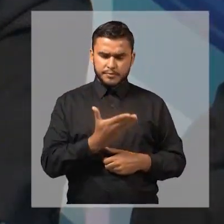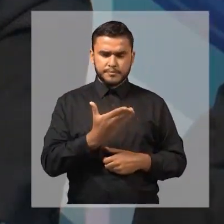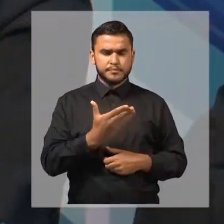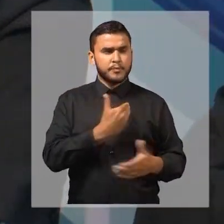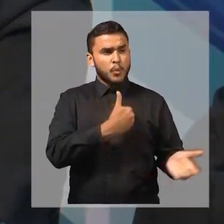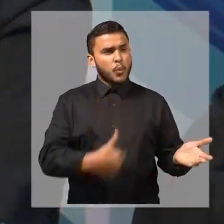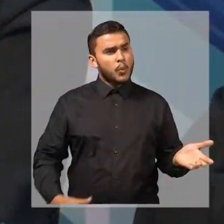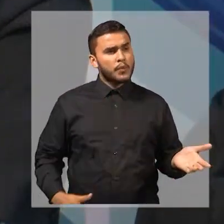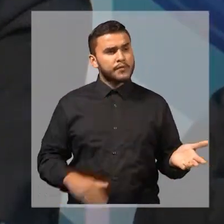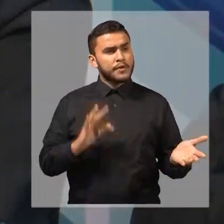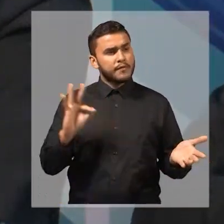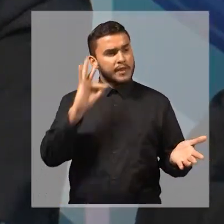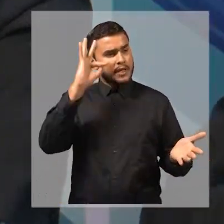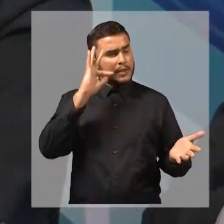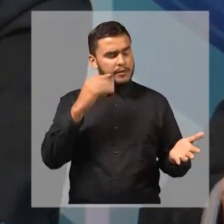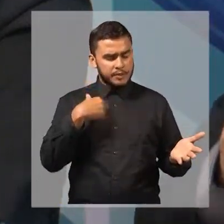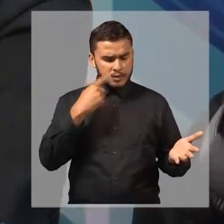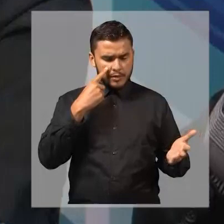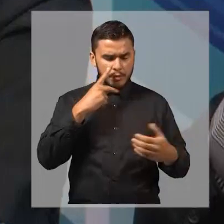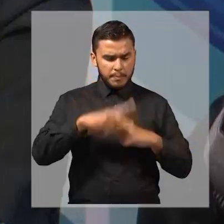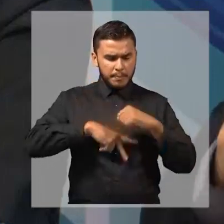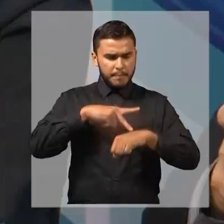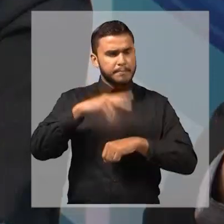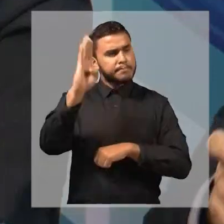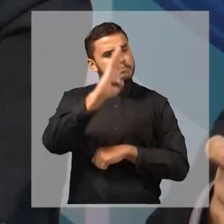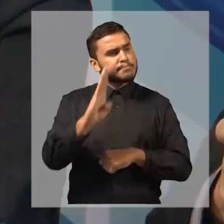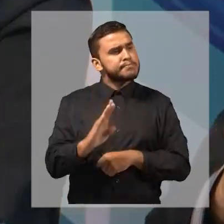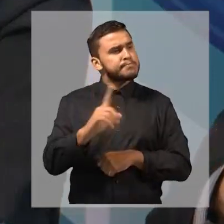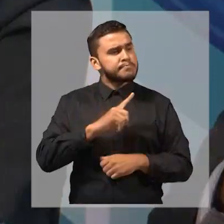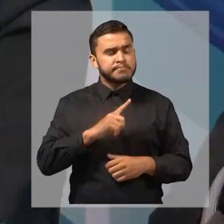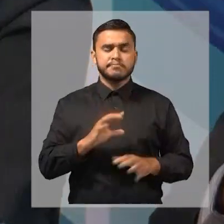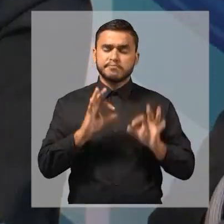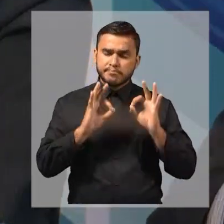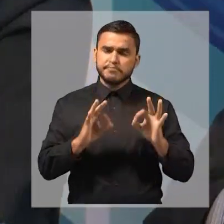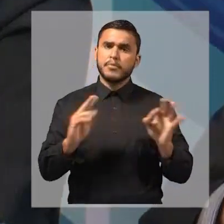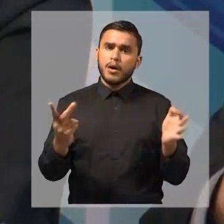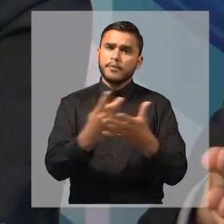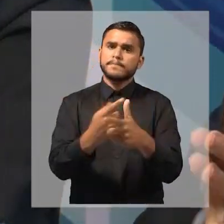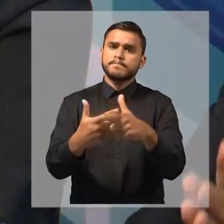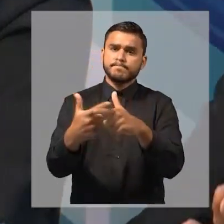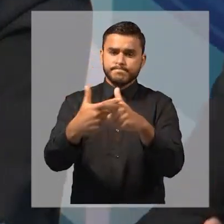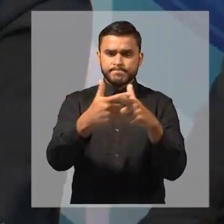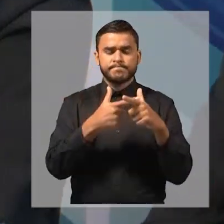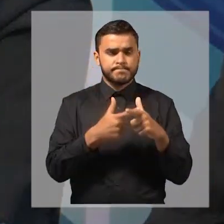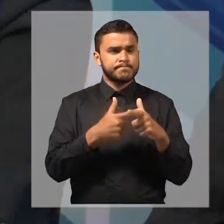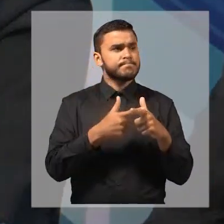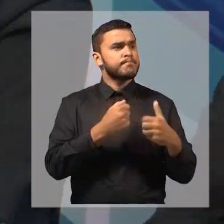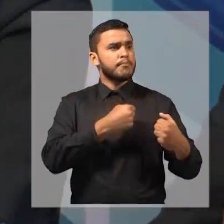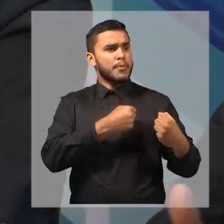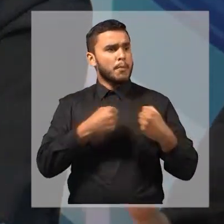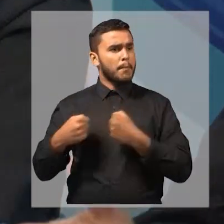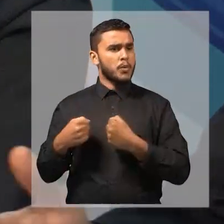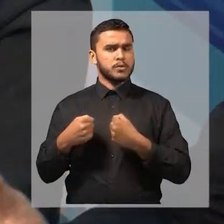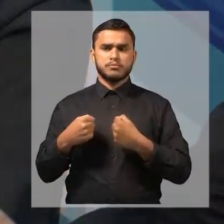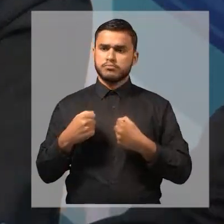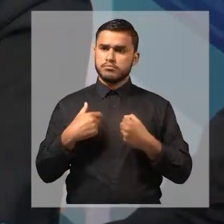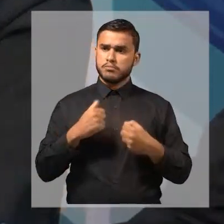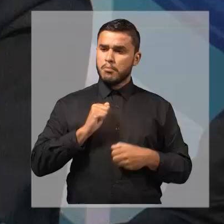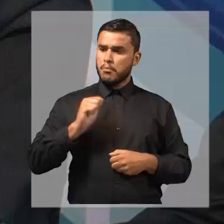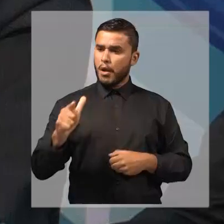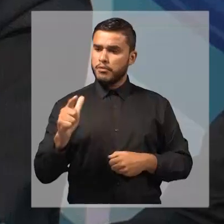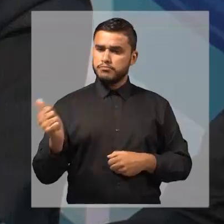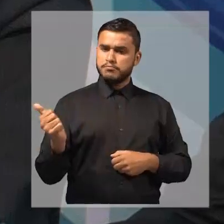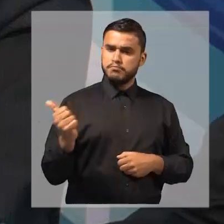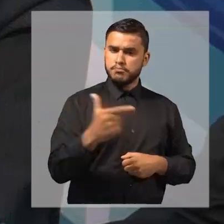da República Brasileira, ela tem se caracterizado justamente por esse conflito entre os poderes, em que